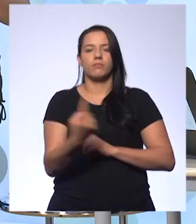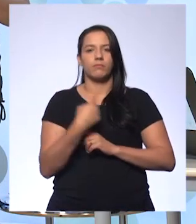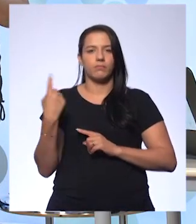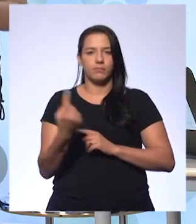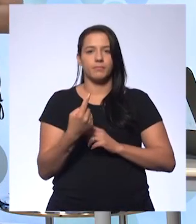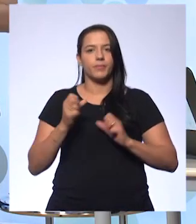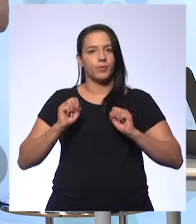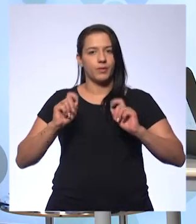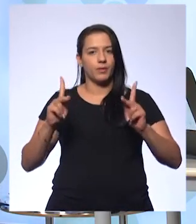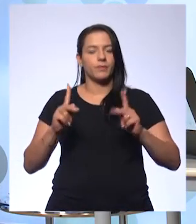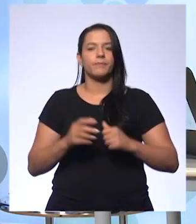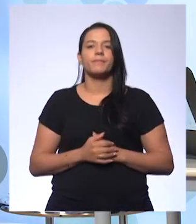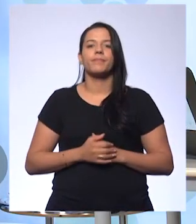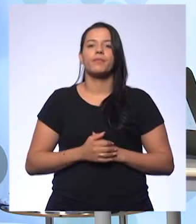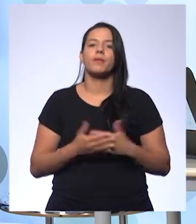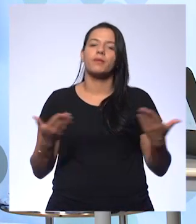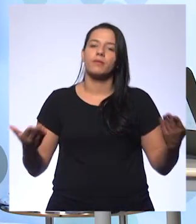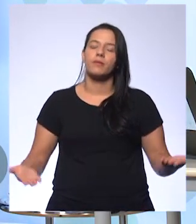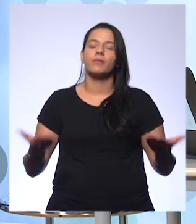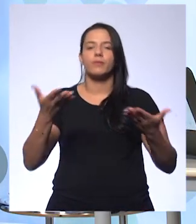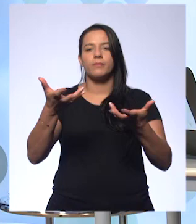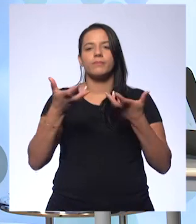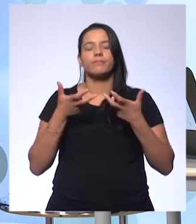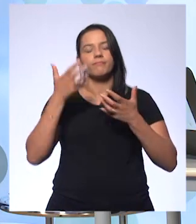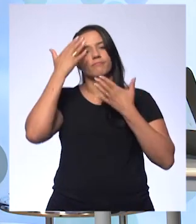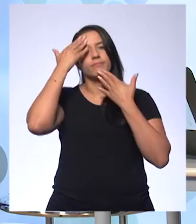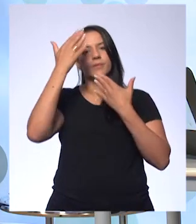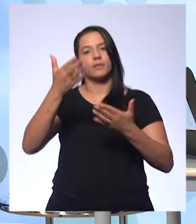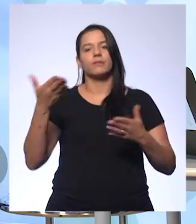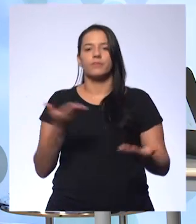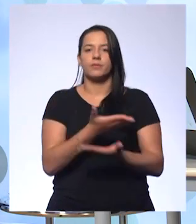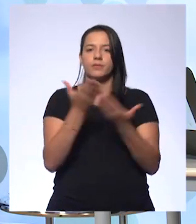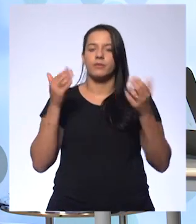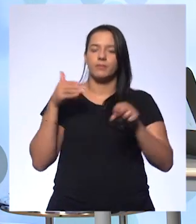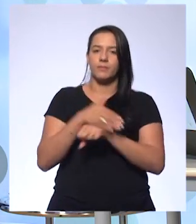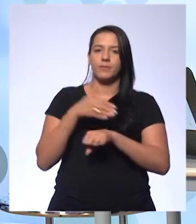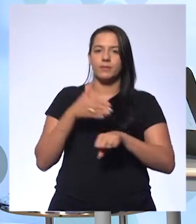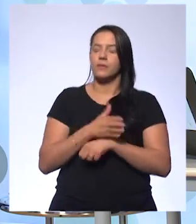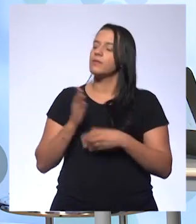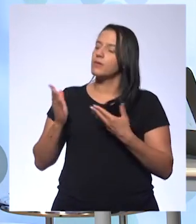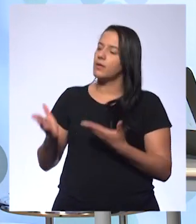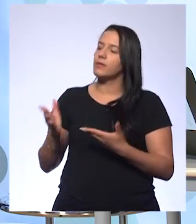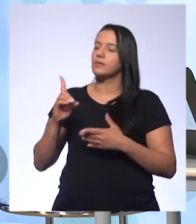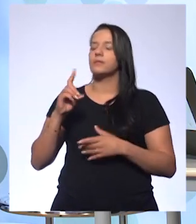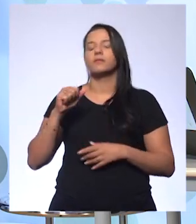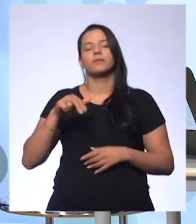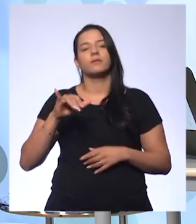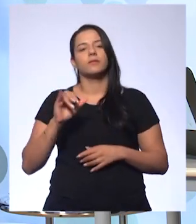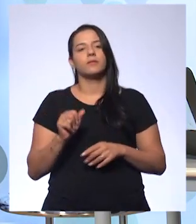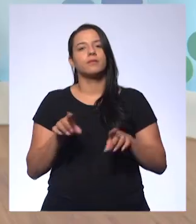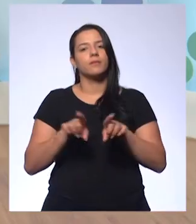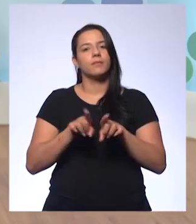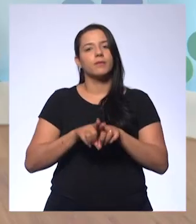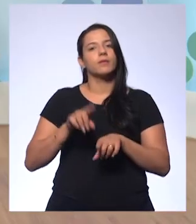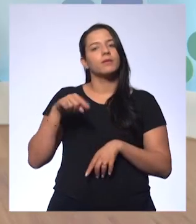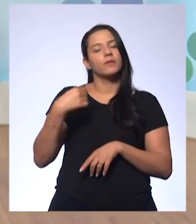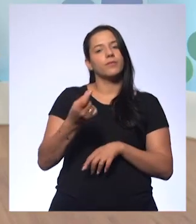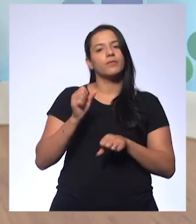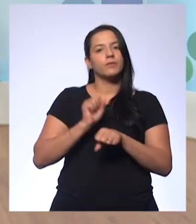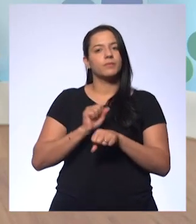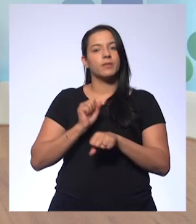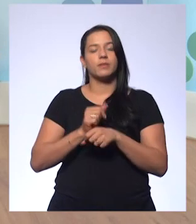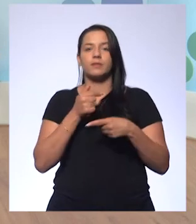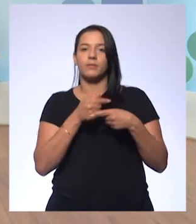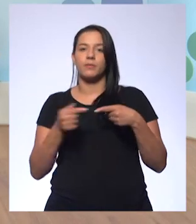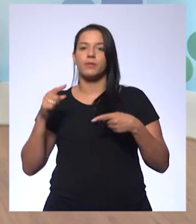centrifugação, tá ok? Pessoal, eu queria agradecer pela participação de vocês da aula, a professora Dani também, muito obrigada, Boa Dani. noite, pessoal. E aguardo vocês na próxima